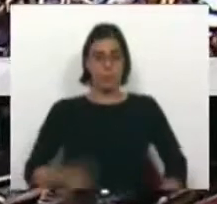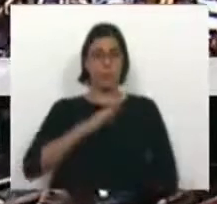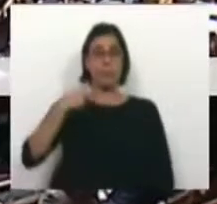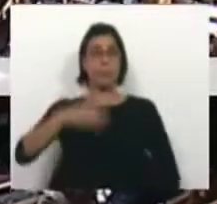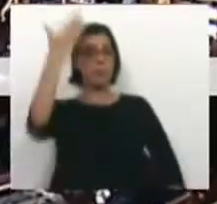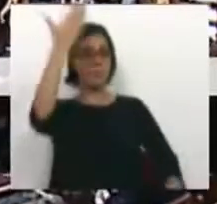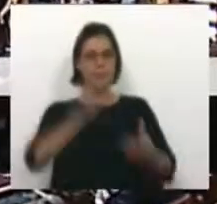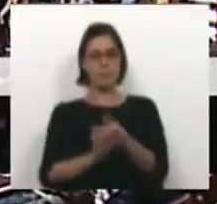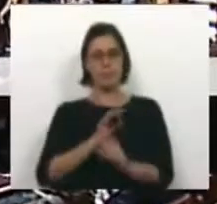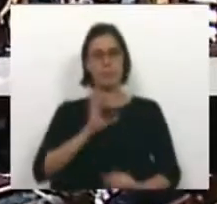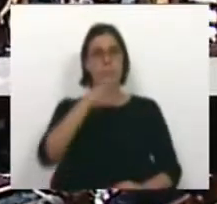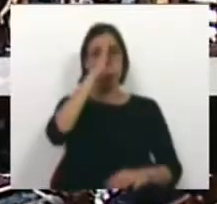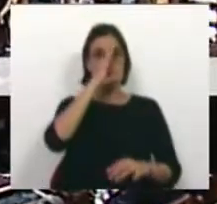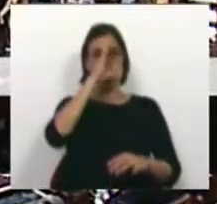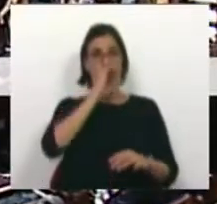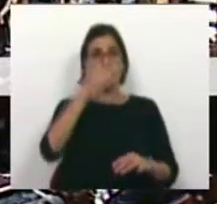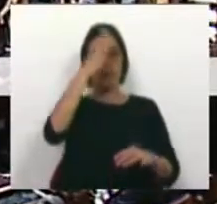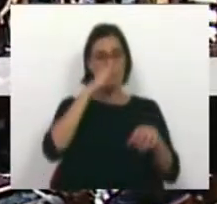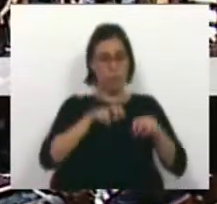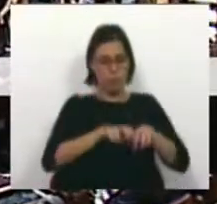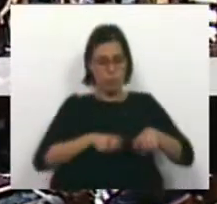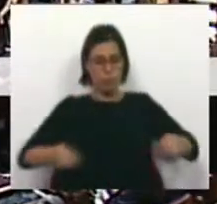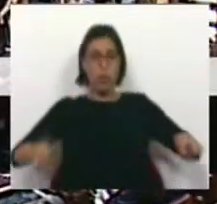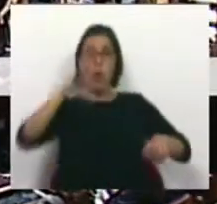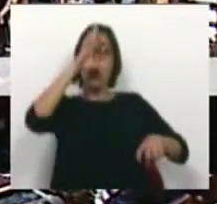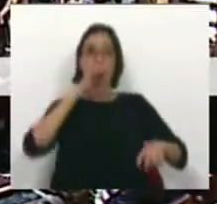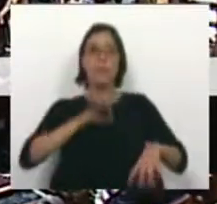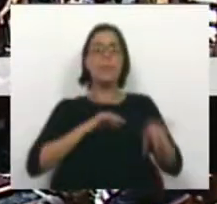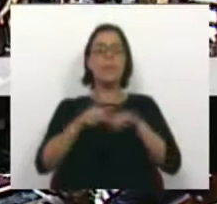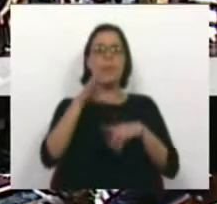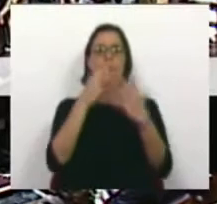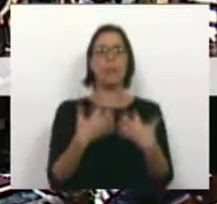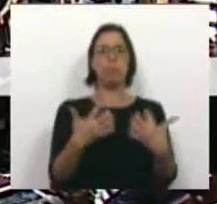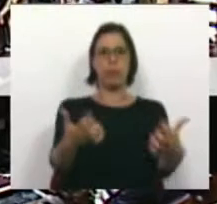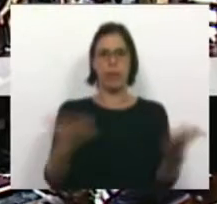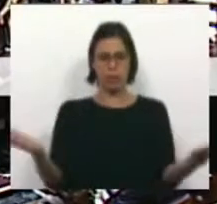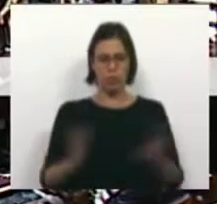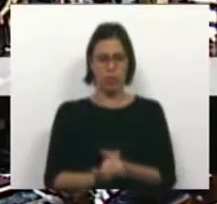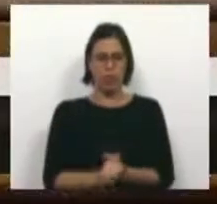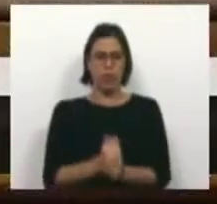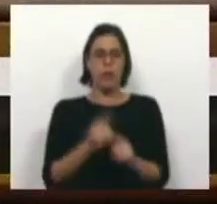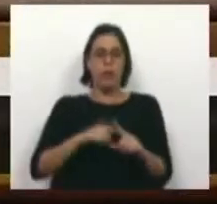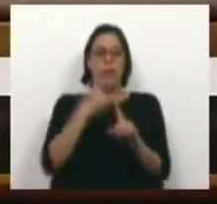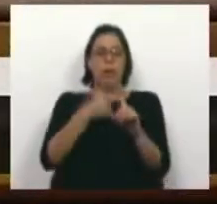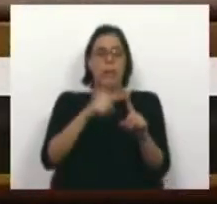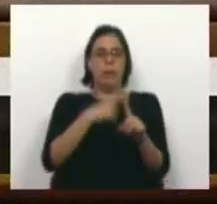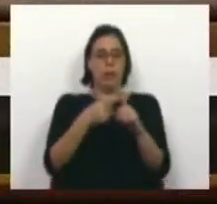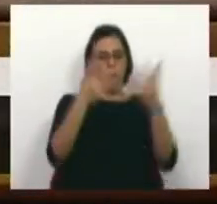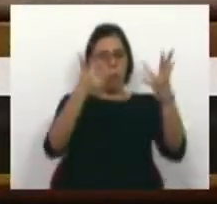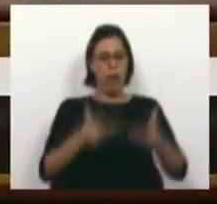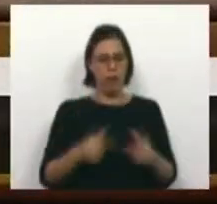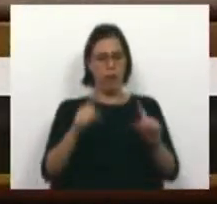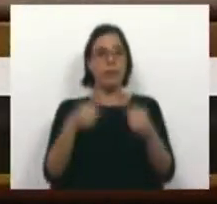Senhor Presidente, Senhor Primeiro-Ministro e demais membros do Governo, senhoras e senhores deputados, ano a ano, em cada